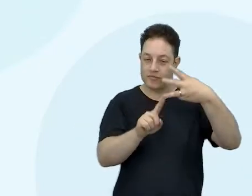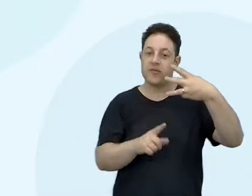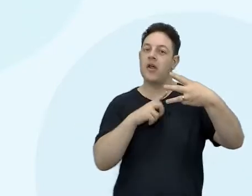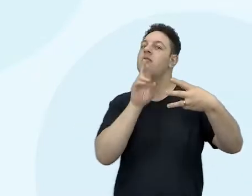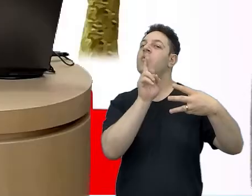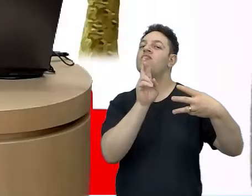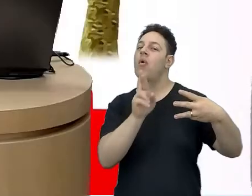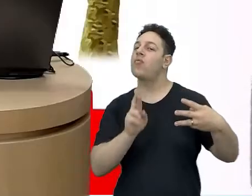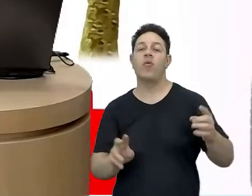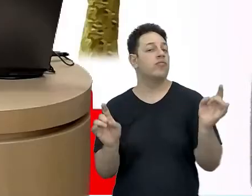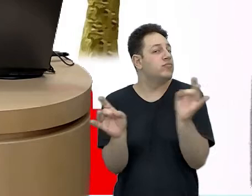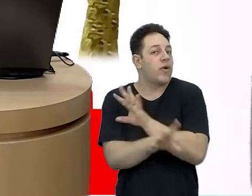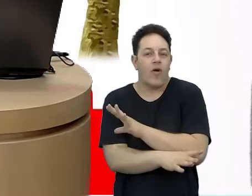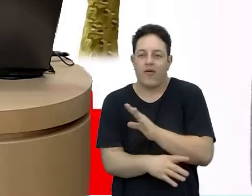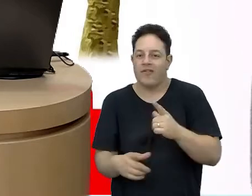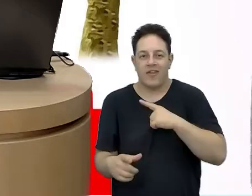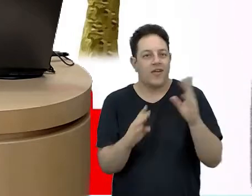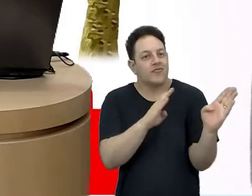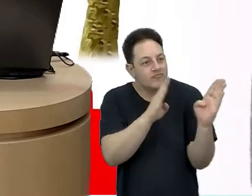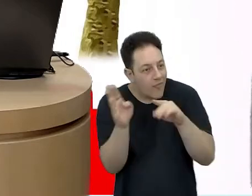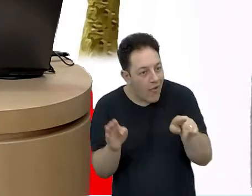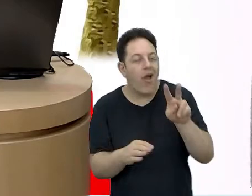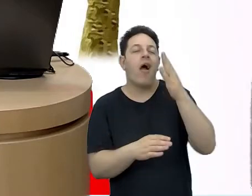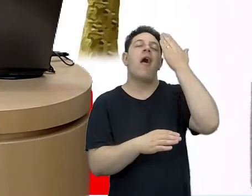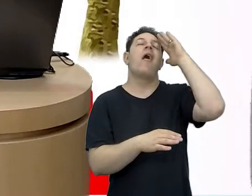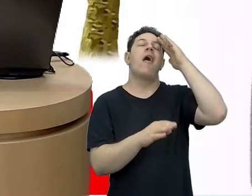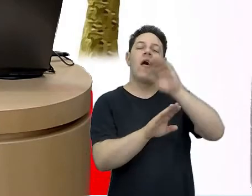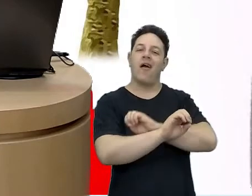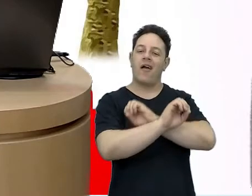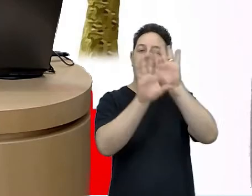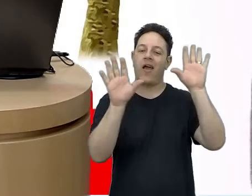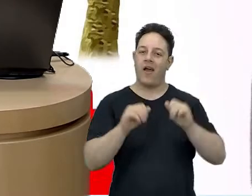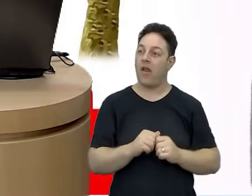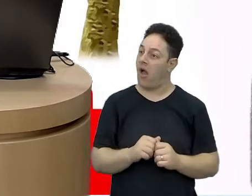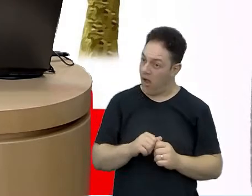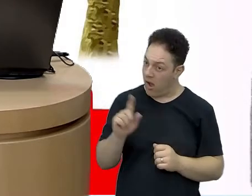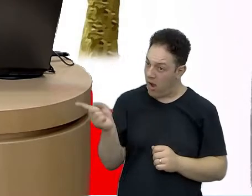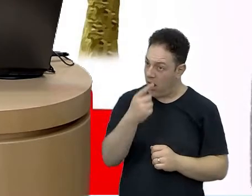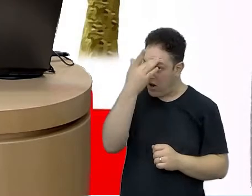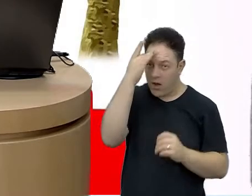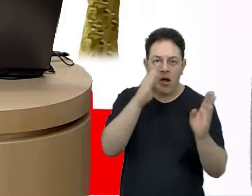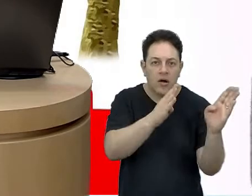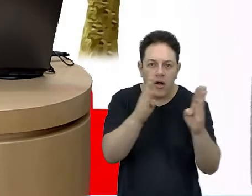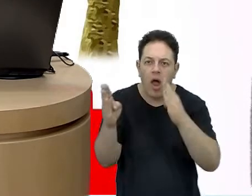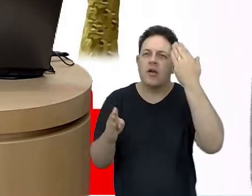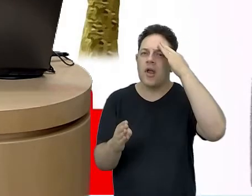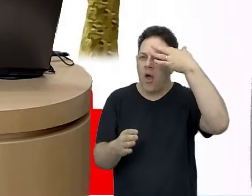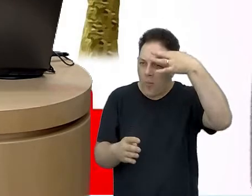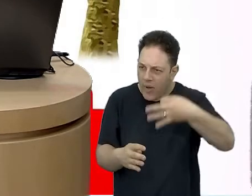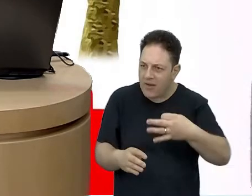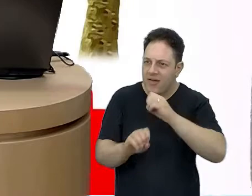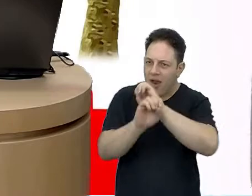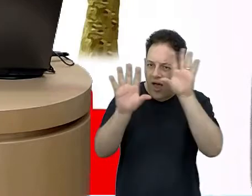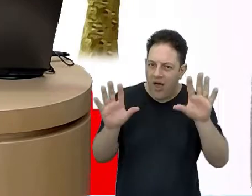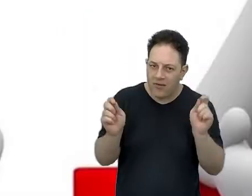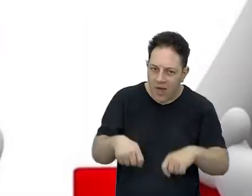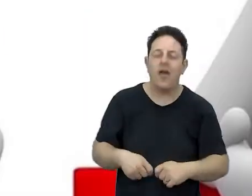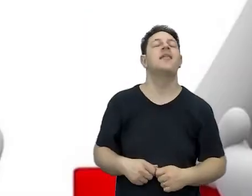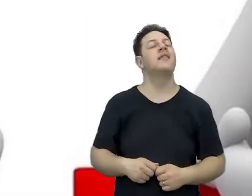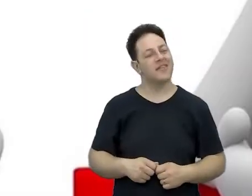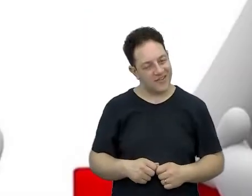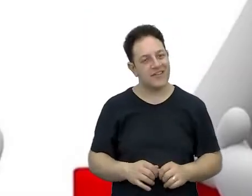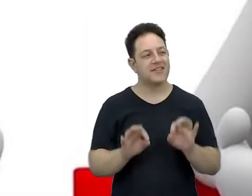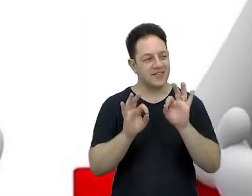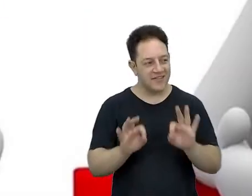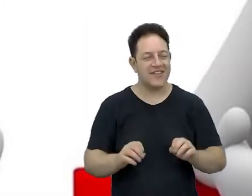seja, o vídeo aborda as 3 perguntas que você deixou aí. Se eles assistirem, eles vão conseguir entender e compreender a resposta. Exato. Legal. Porque